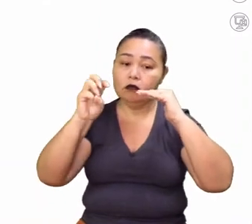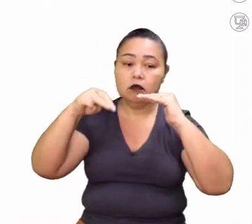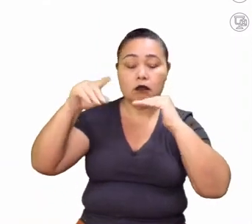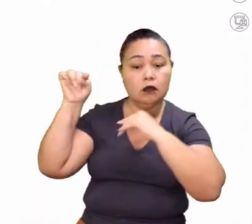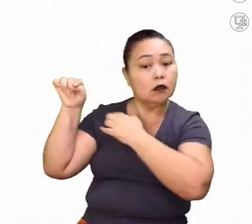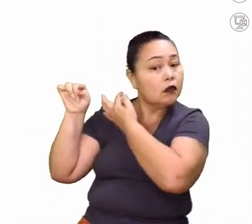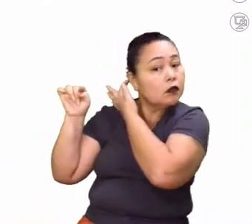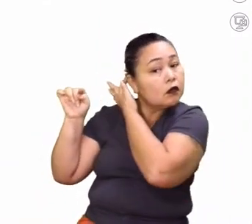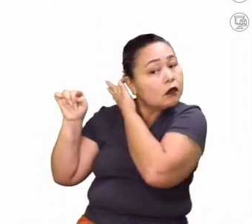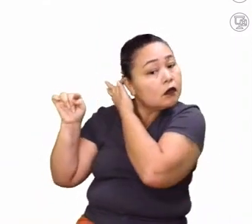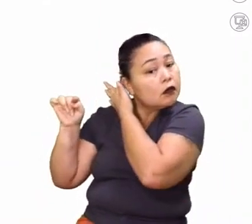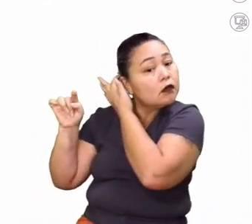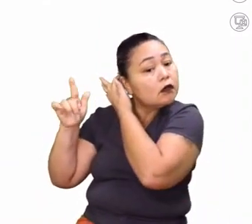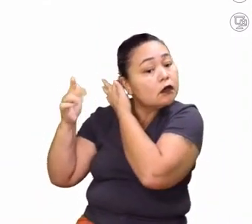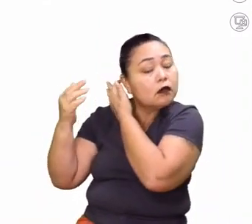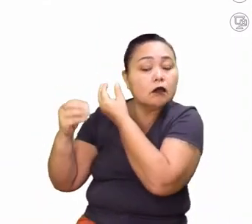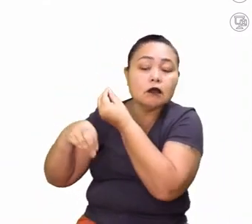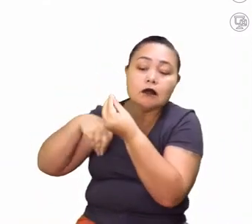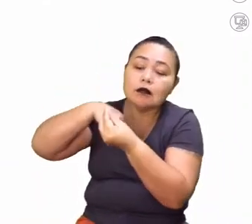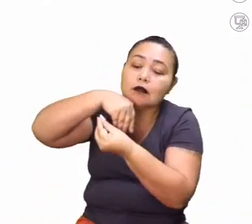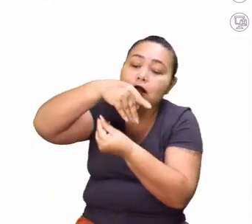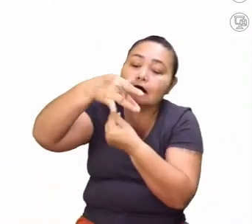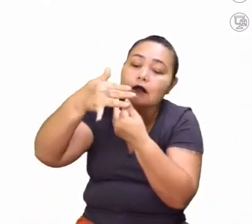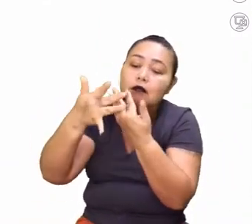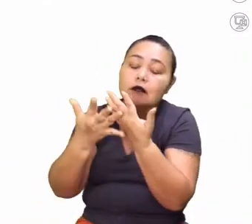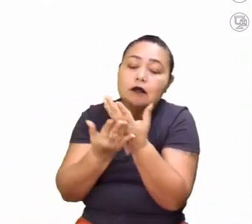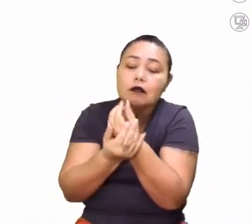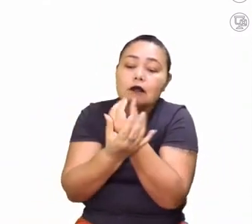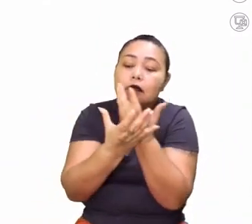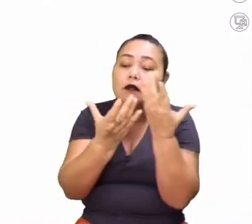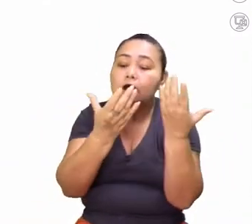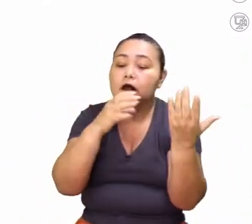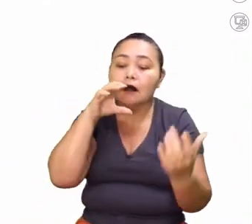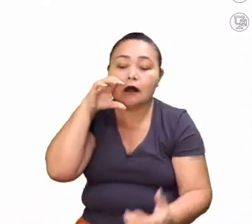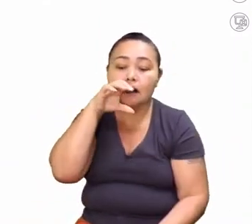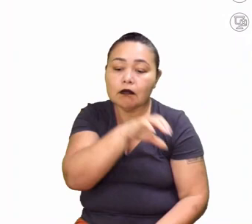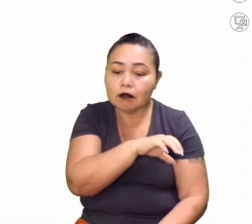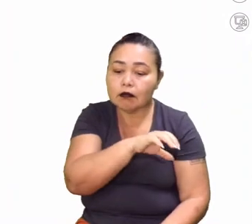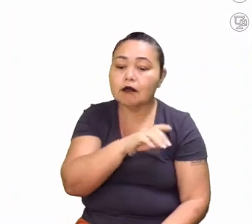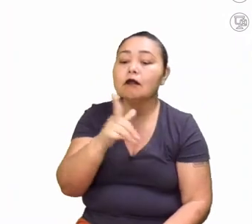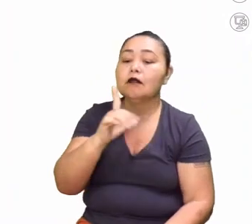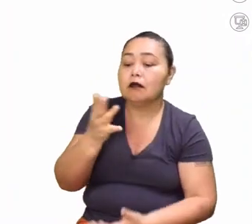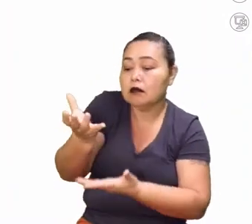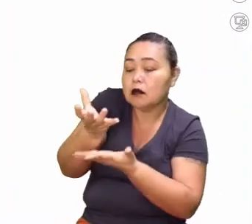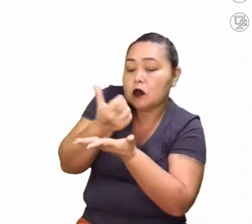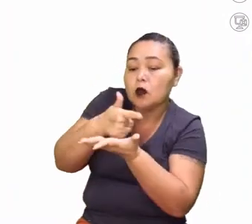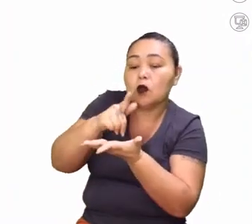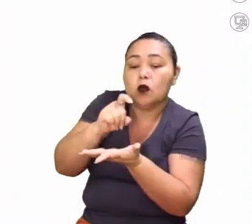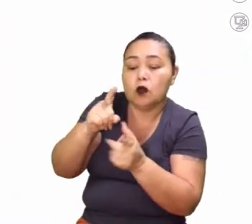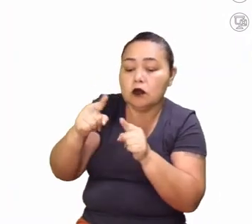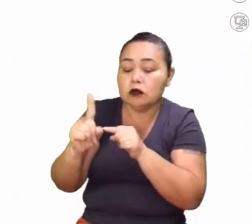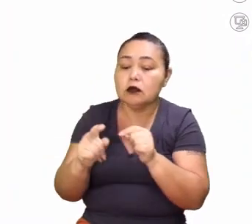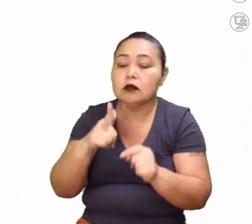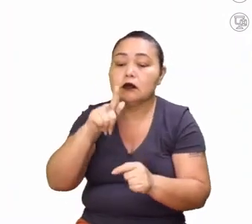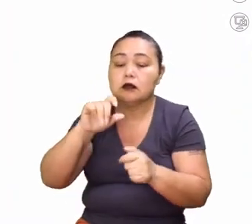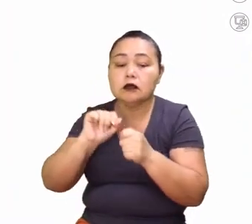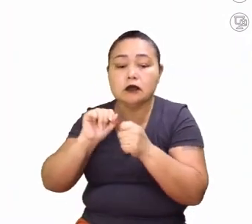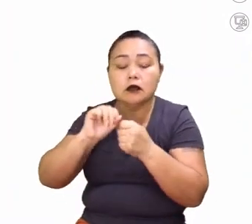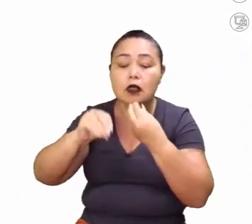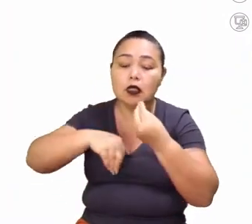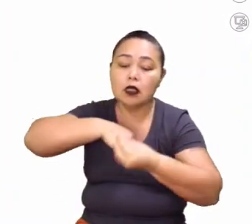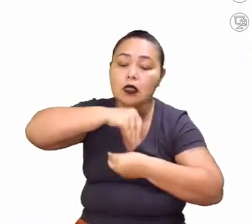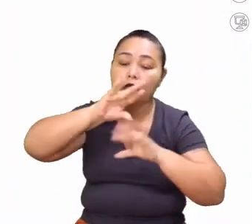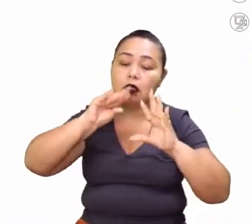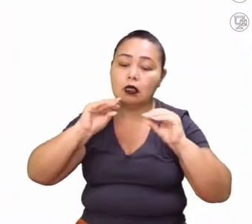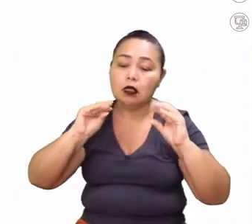momento o gelo pode fundir retirando-se calor novamente do bloco de gelo que está agora no estado líquido então não terá a